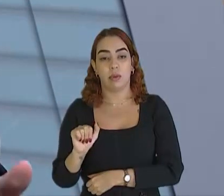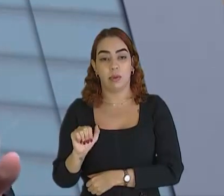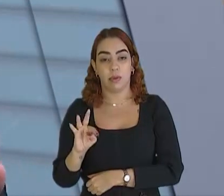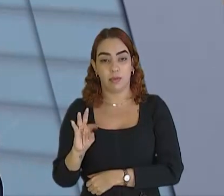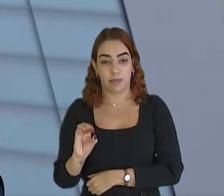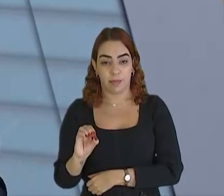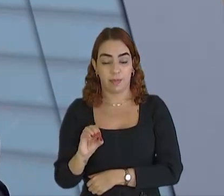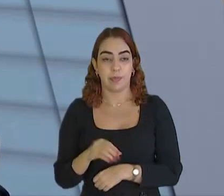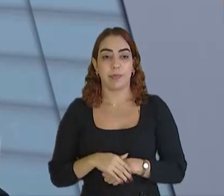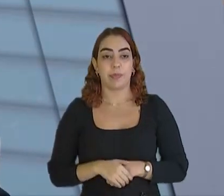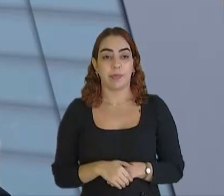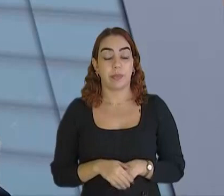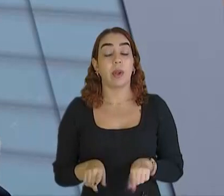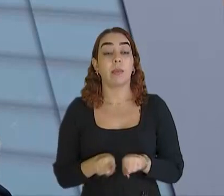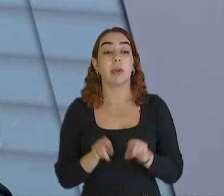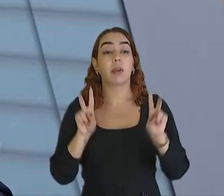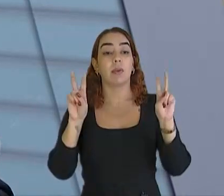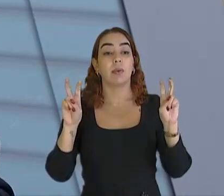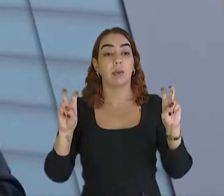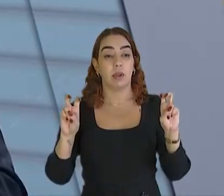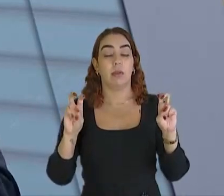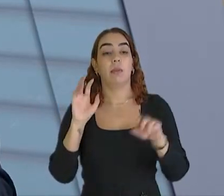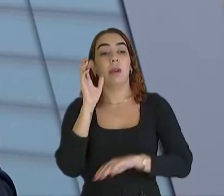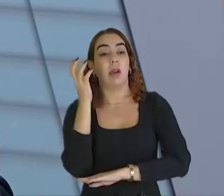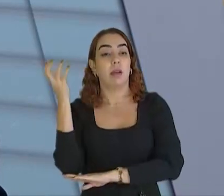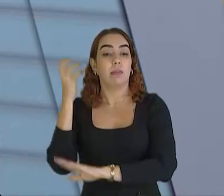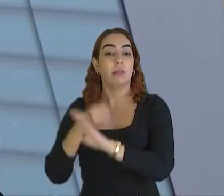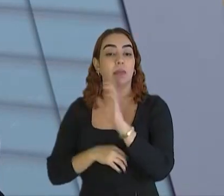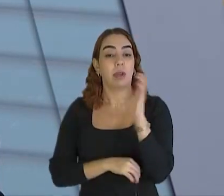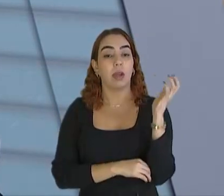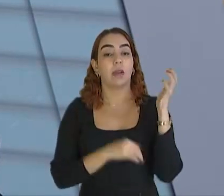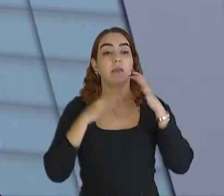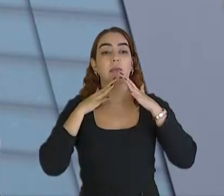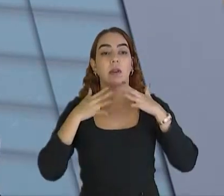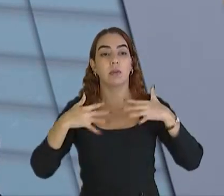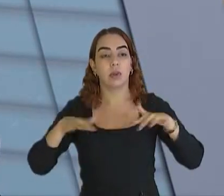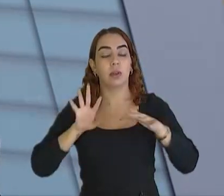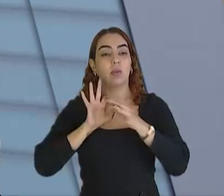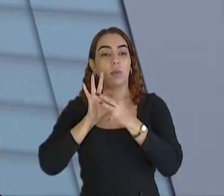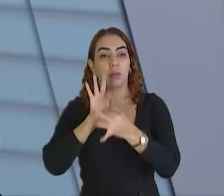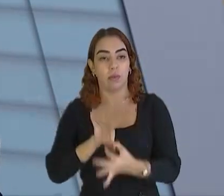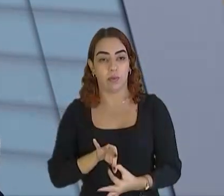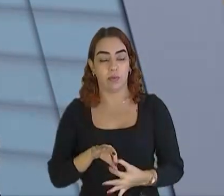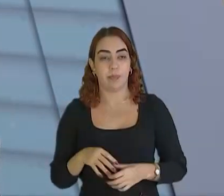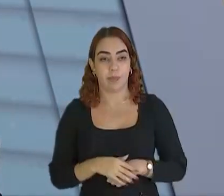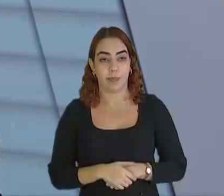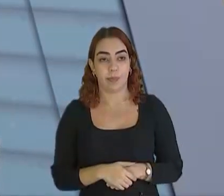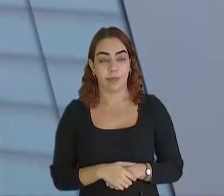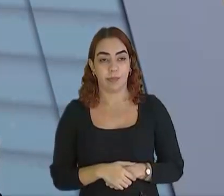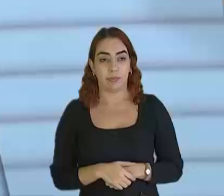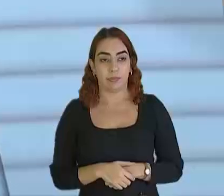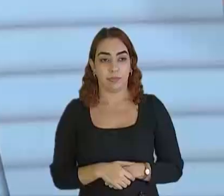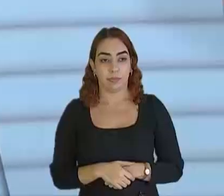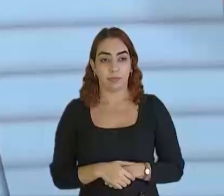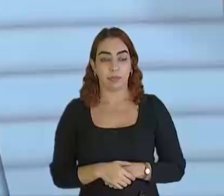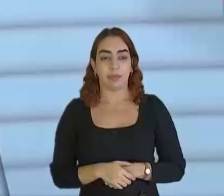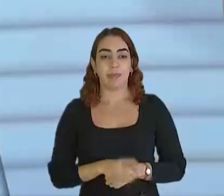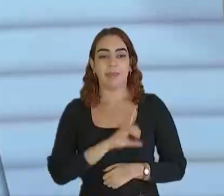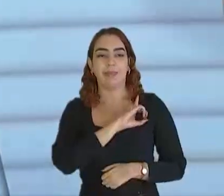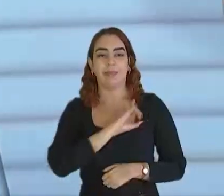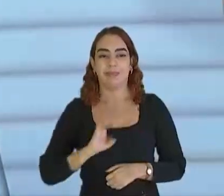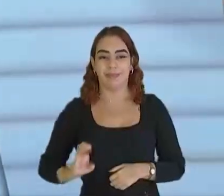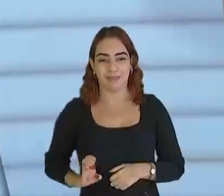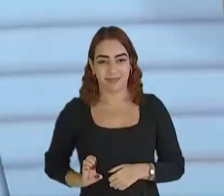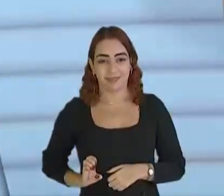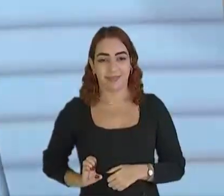de questões de meio ambiente e outros assuntos correlatos aqui no programa. Deputado Renato